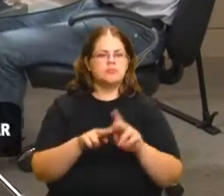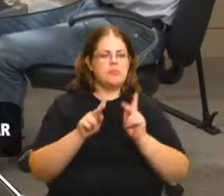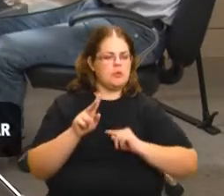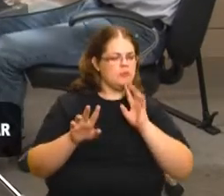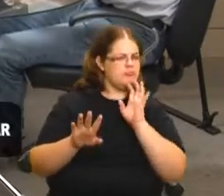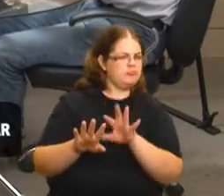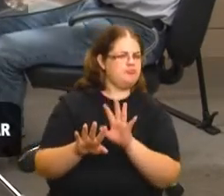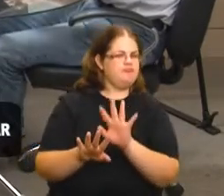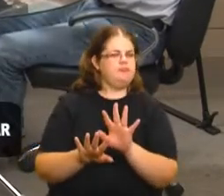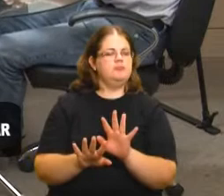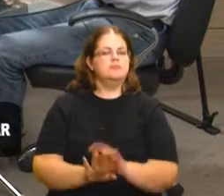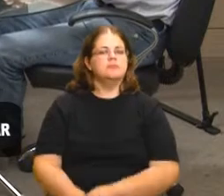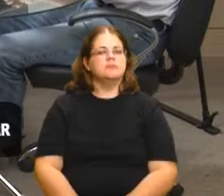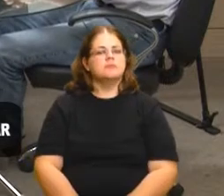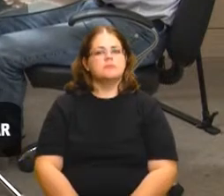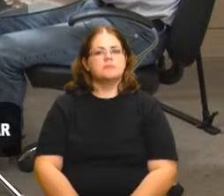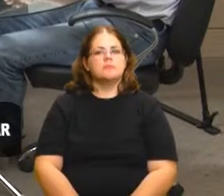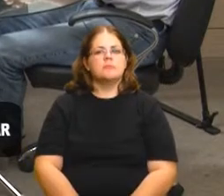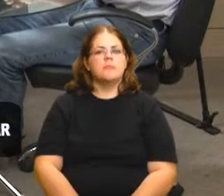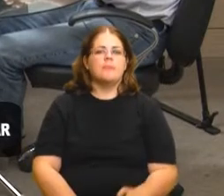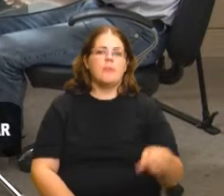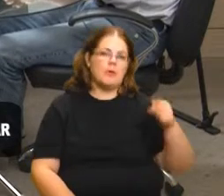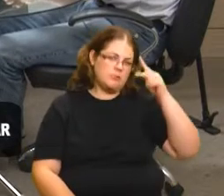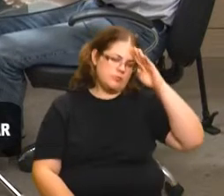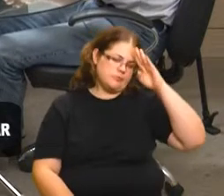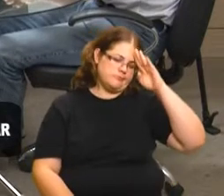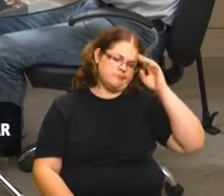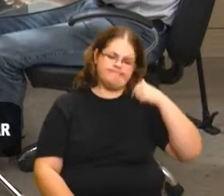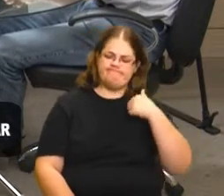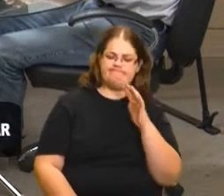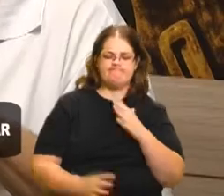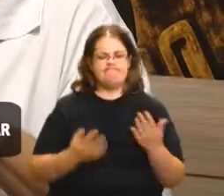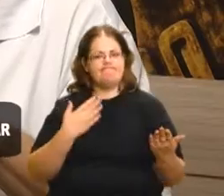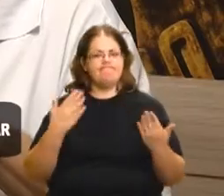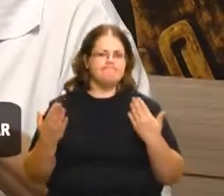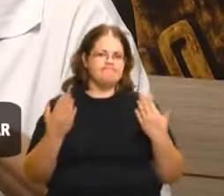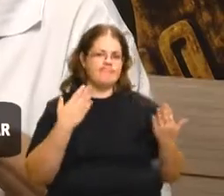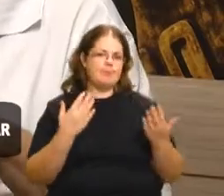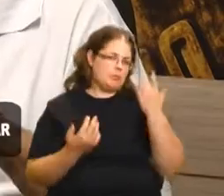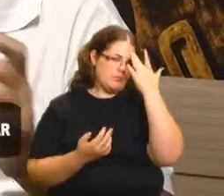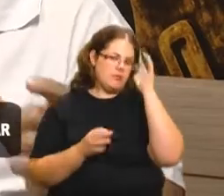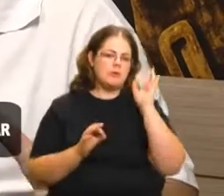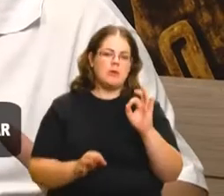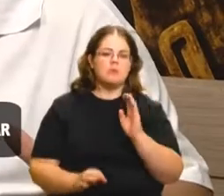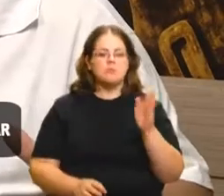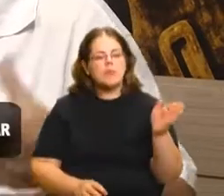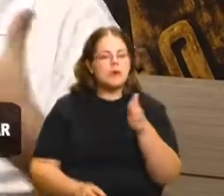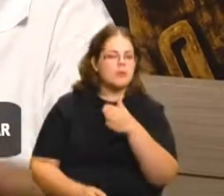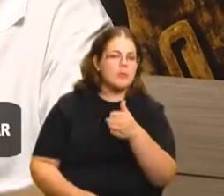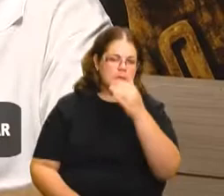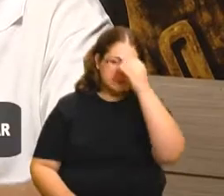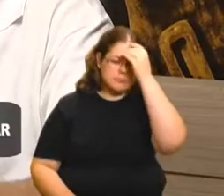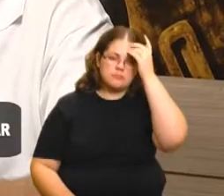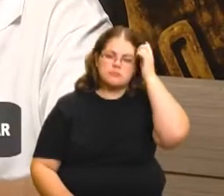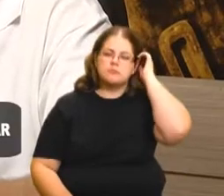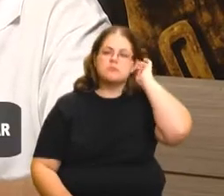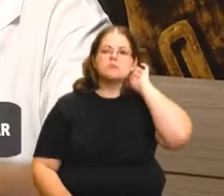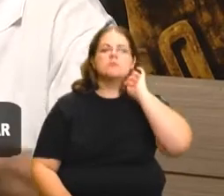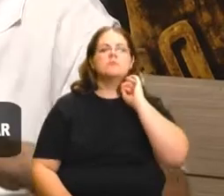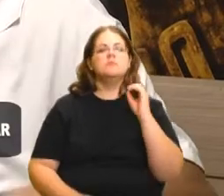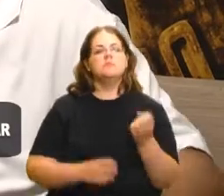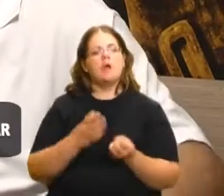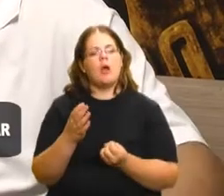mesmo. Outros ficaram numa posição de indefinição. Isso não surge da noite para o